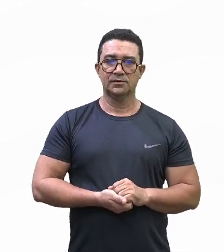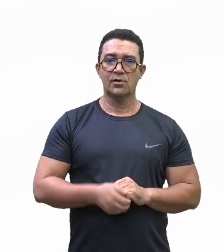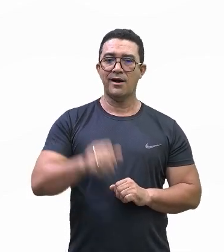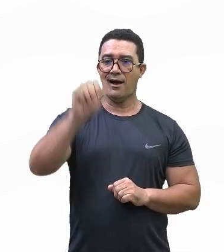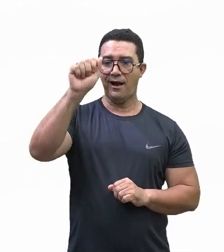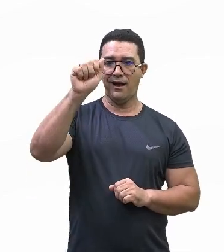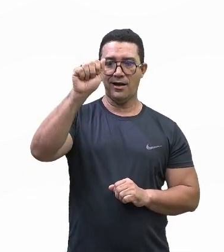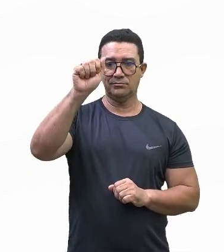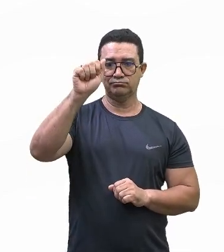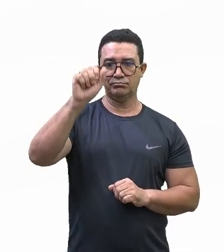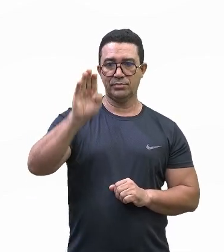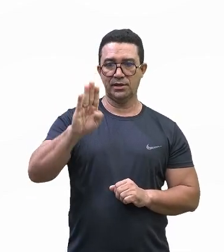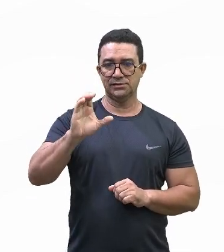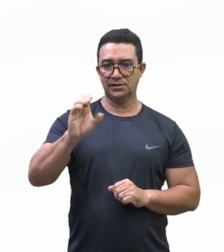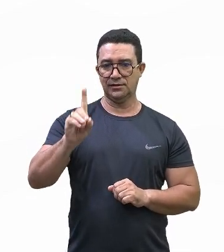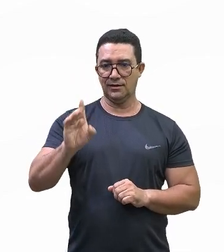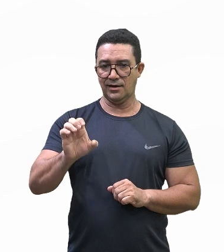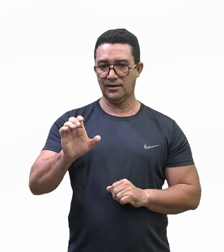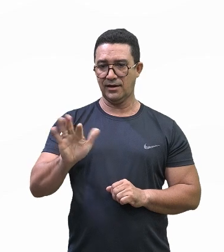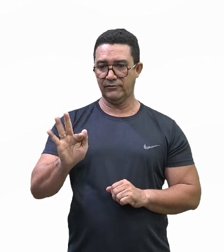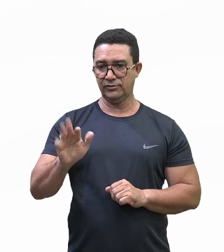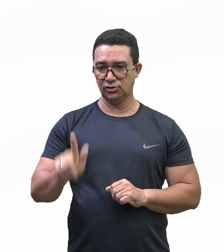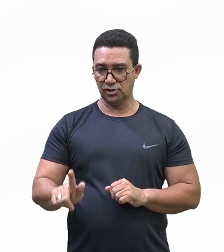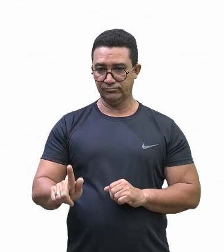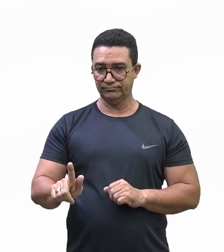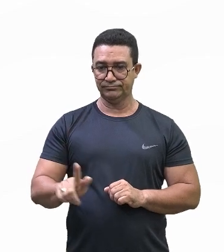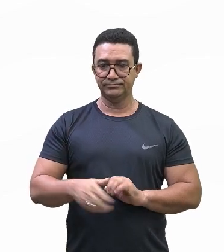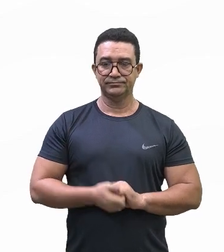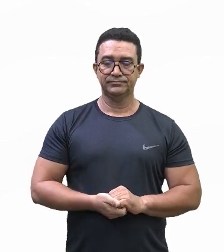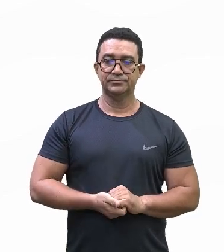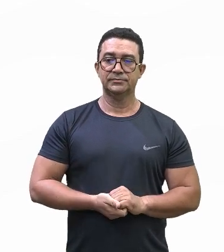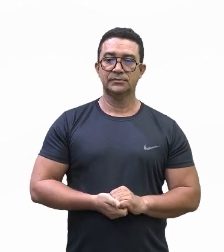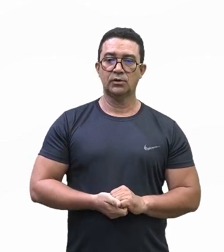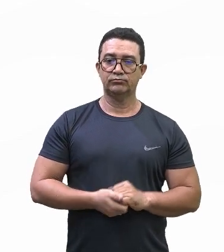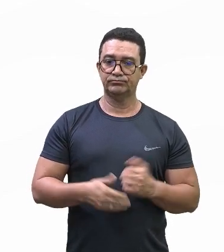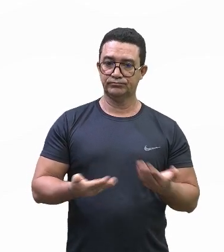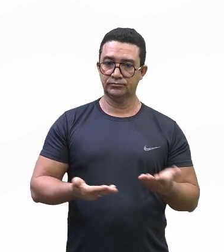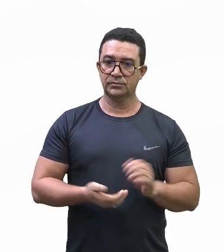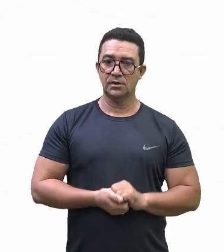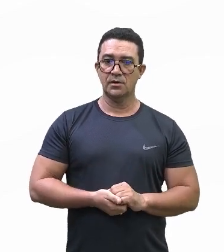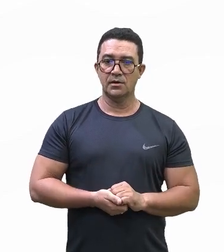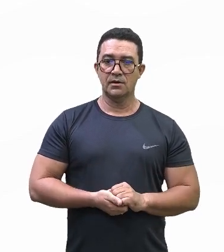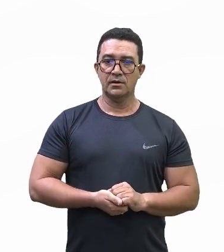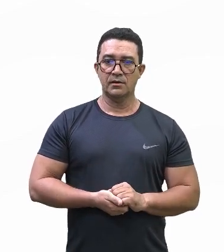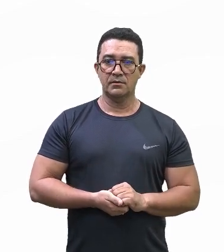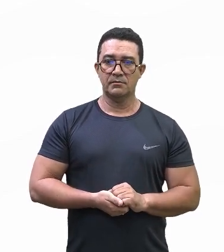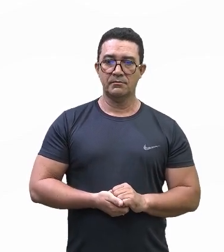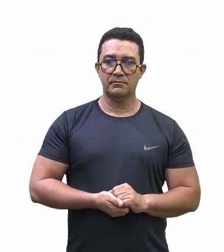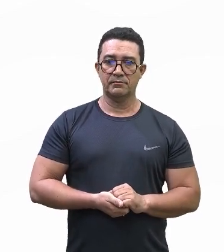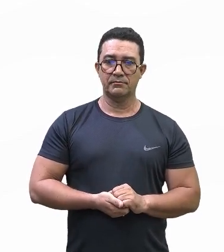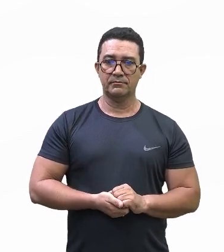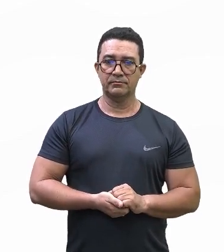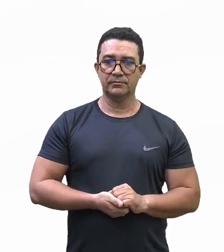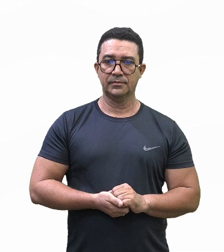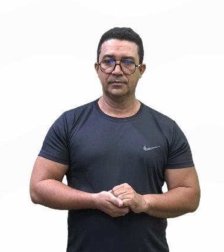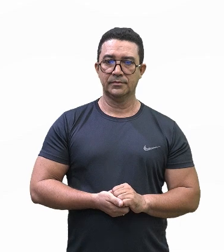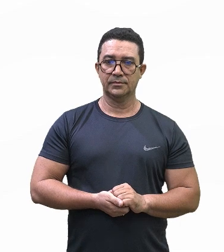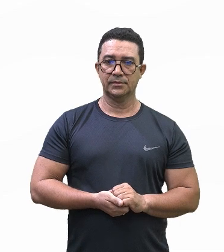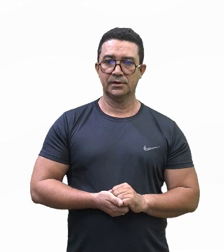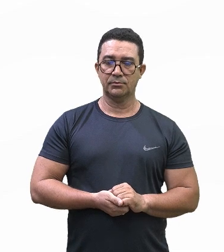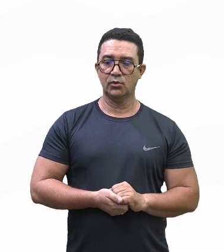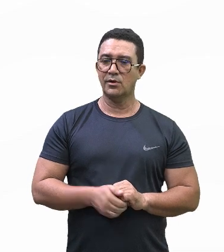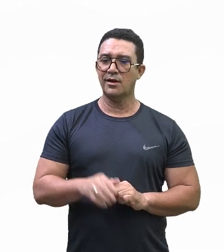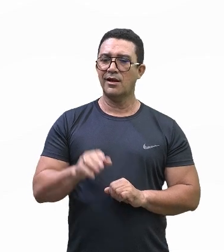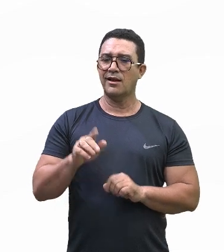G, e aí a ideia da etiqueta é da seguinte maneira, quanto mais próximo ali do verde, da